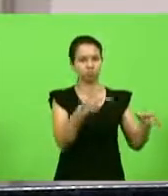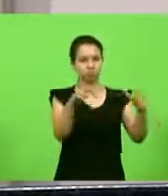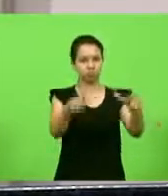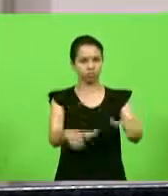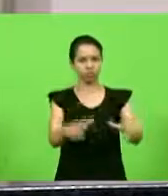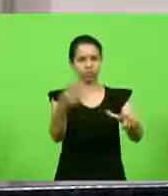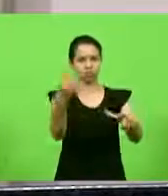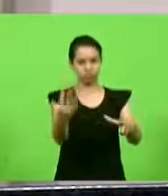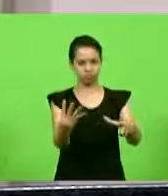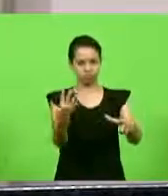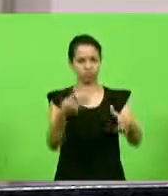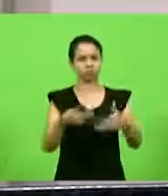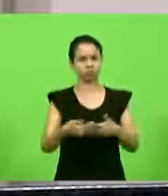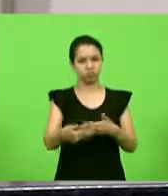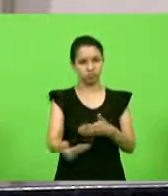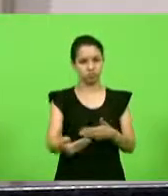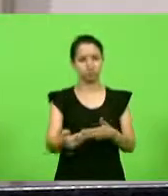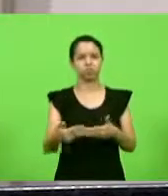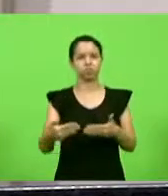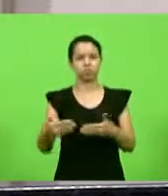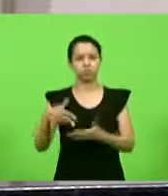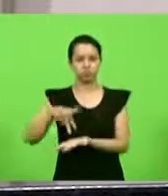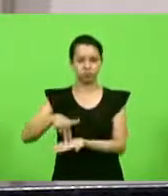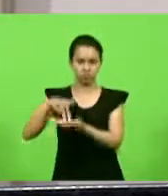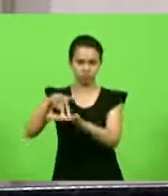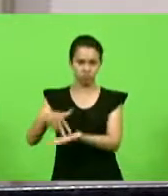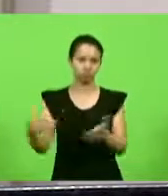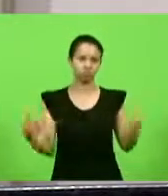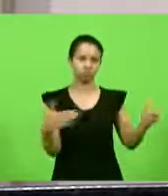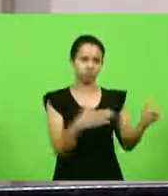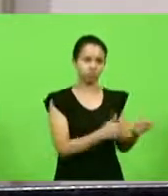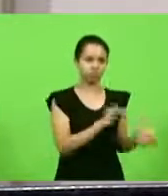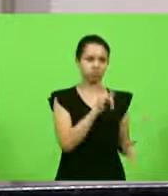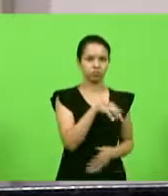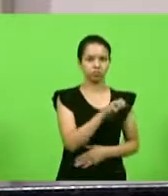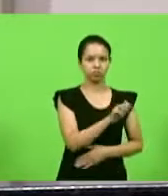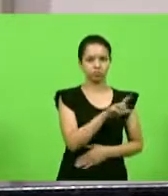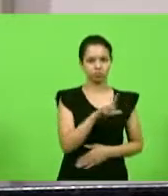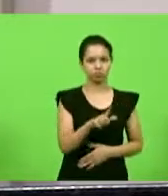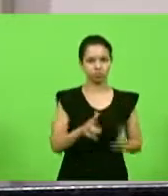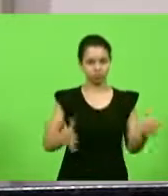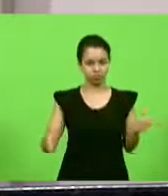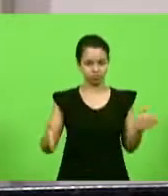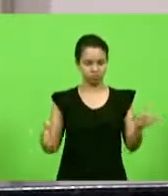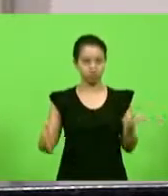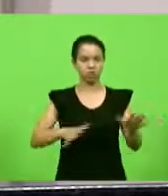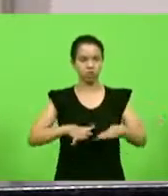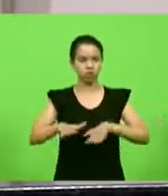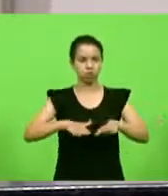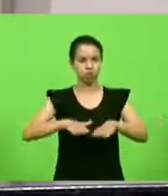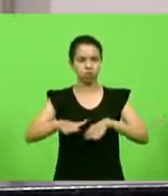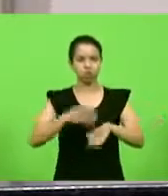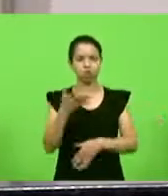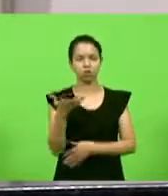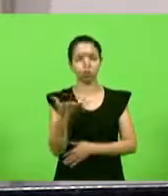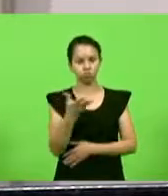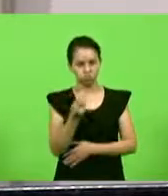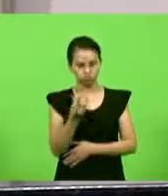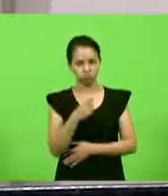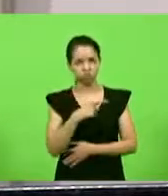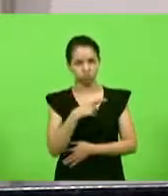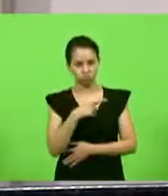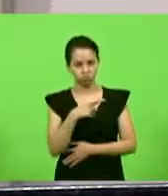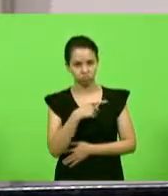4, que vai de Navegantes até Indaial, os trechos aí de maior movimentação. Lembrando da